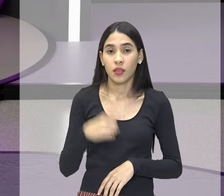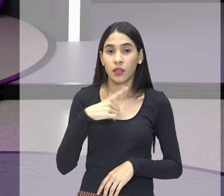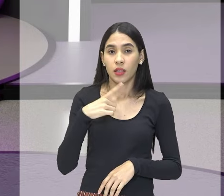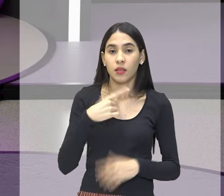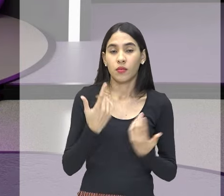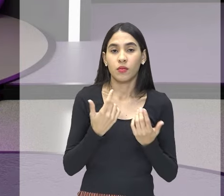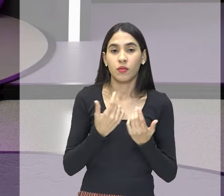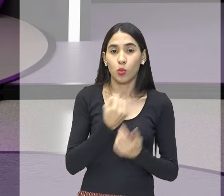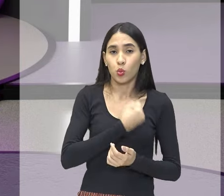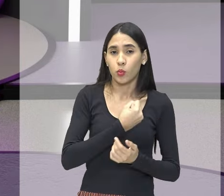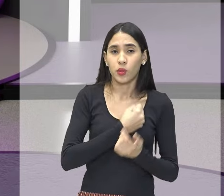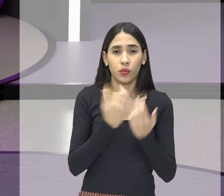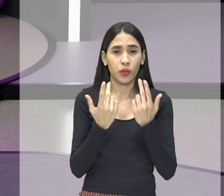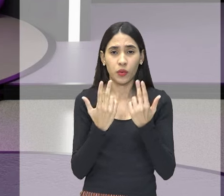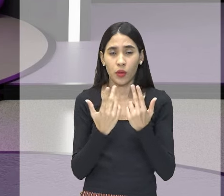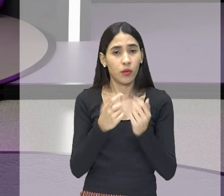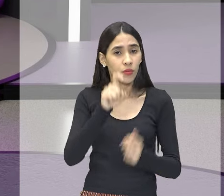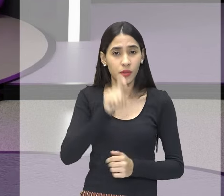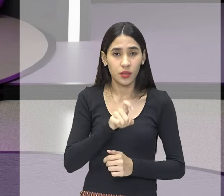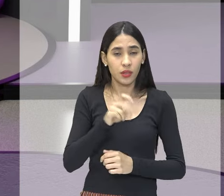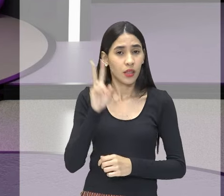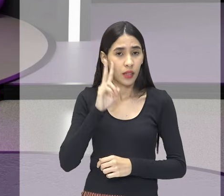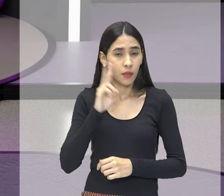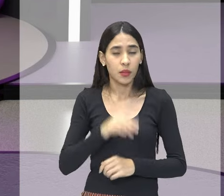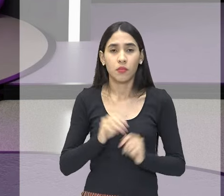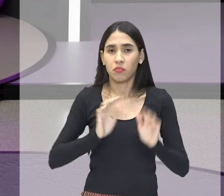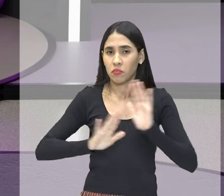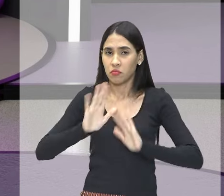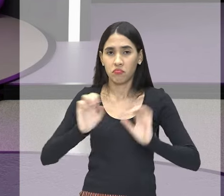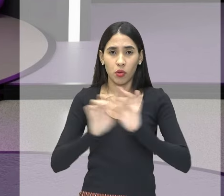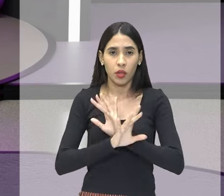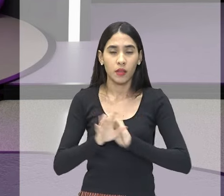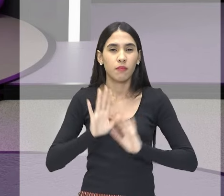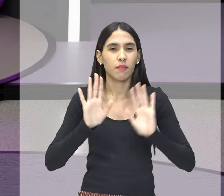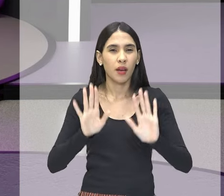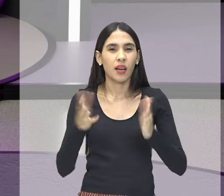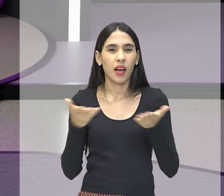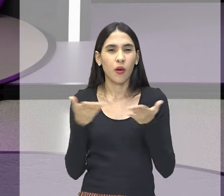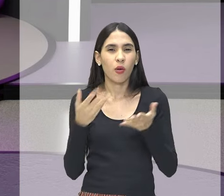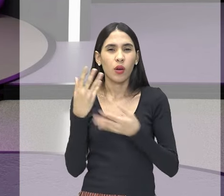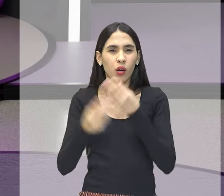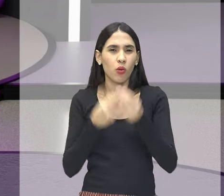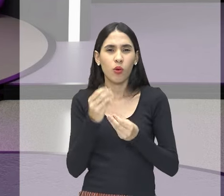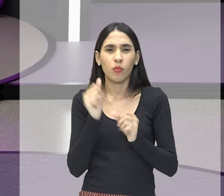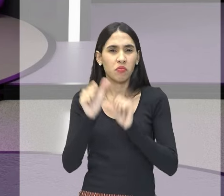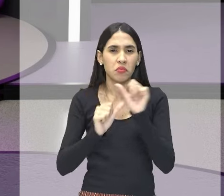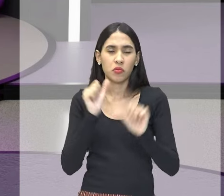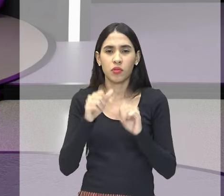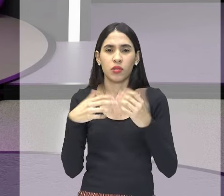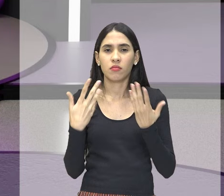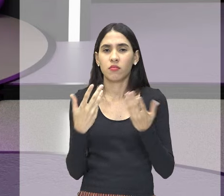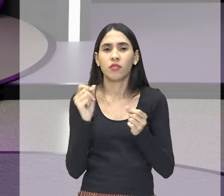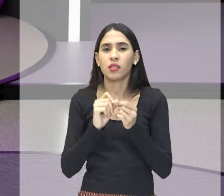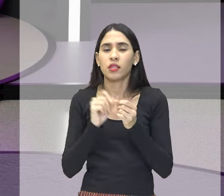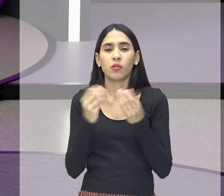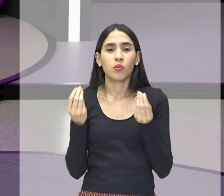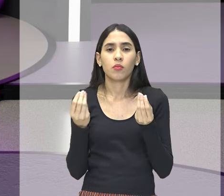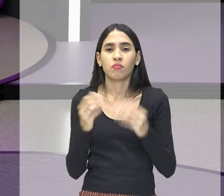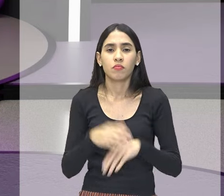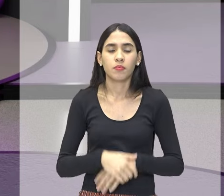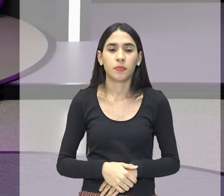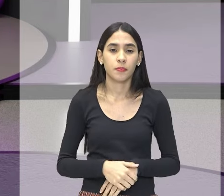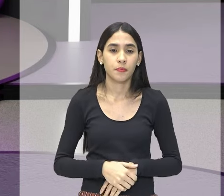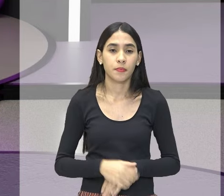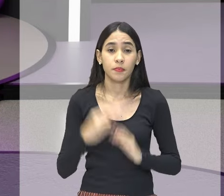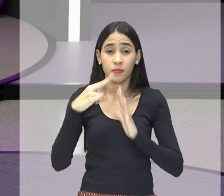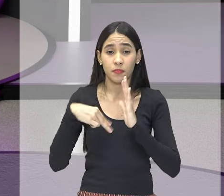variável era a mesma, era x, tranquilo. Mas o que fazer agora quando as variáveis forem diferentes? Acompanhe aí a